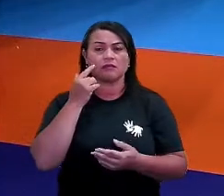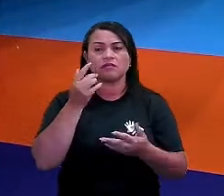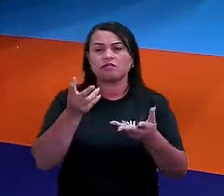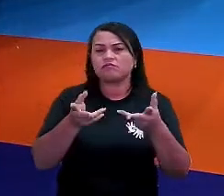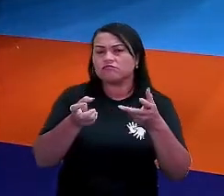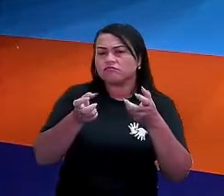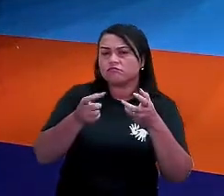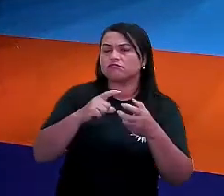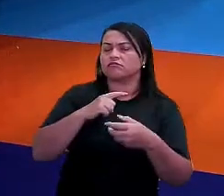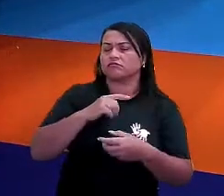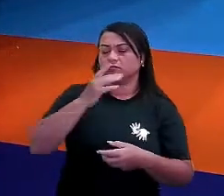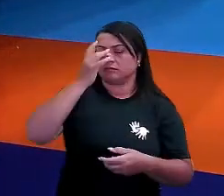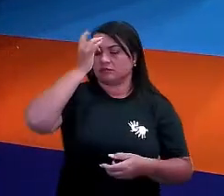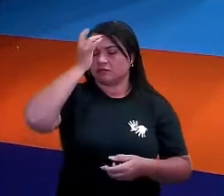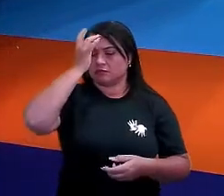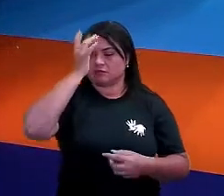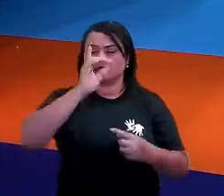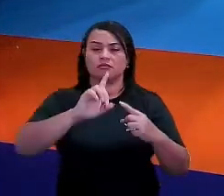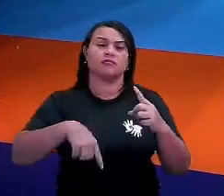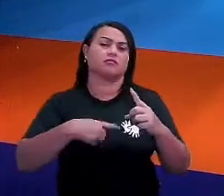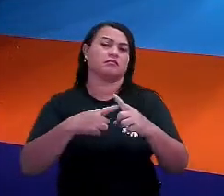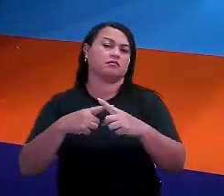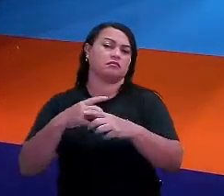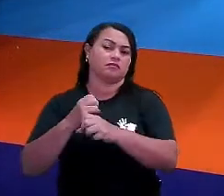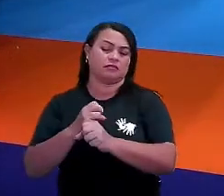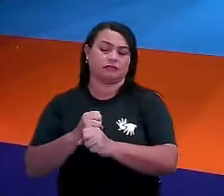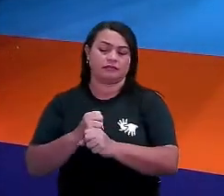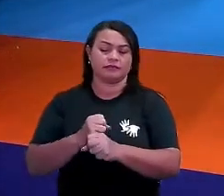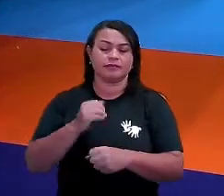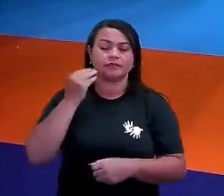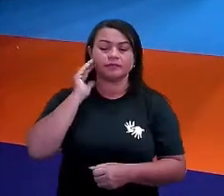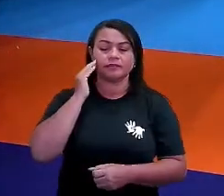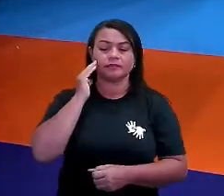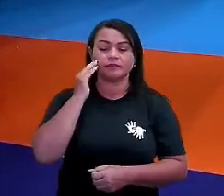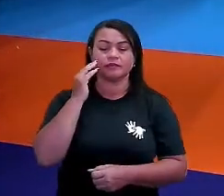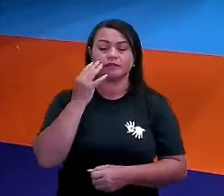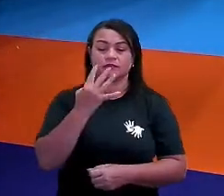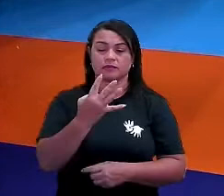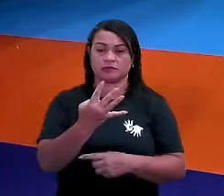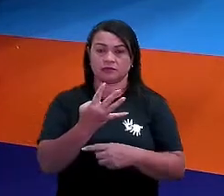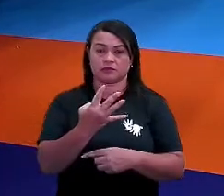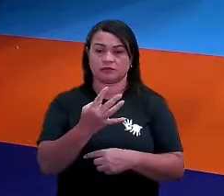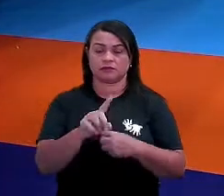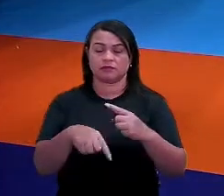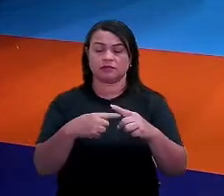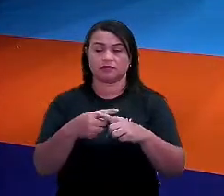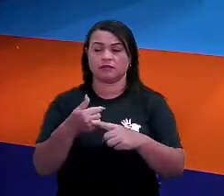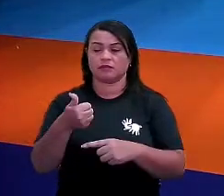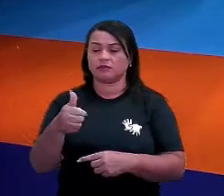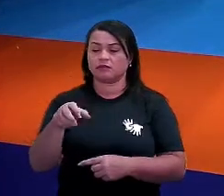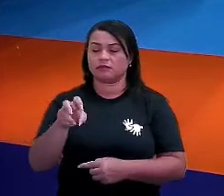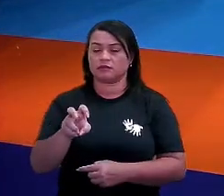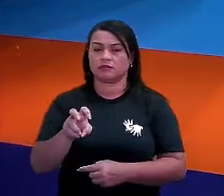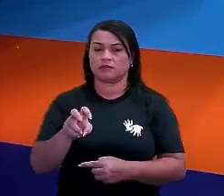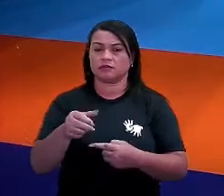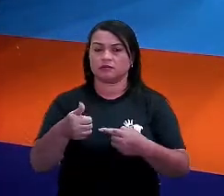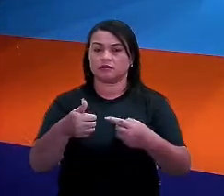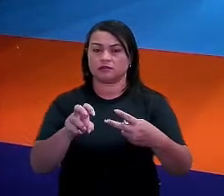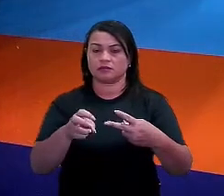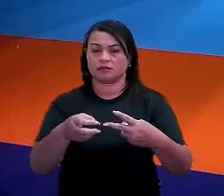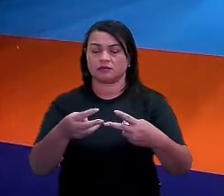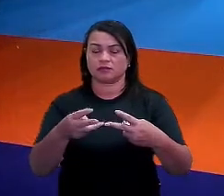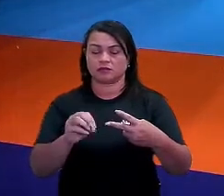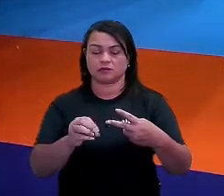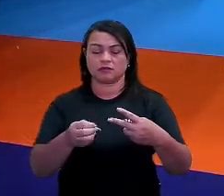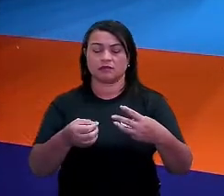percebam que há essa facilidade de você calcular sem precisar armar a conta. 4 vezes o número 15. 15 mais 15, 30, mais